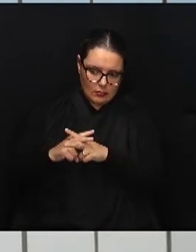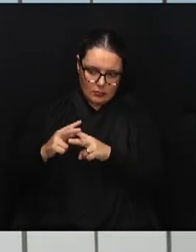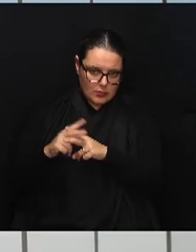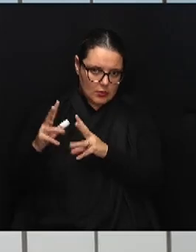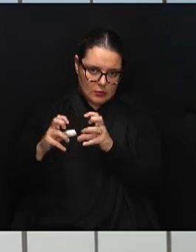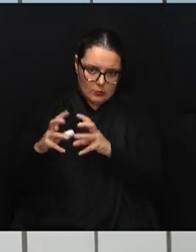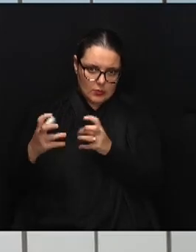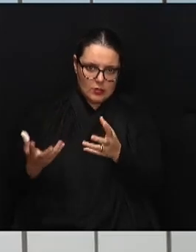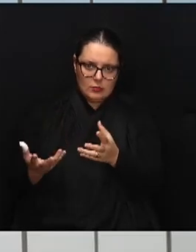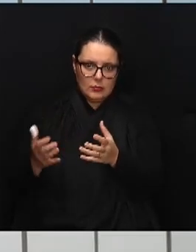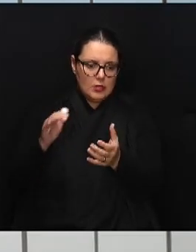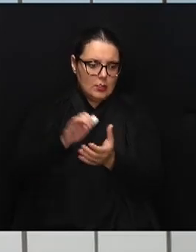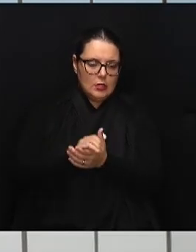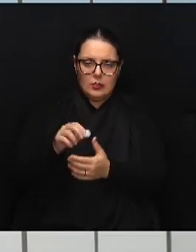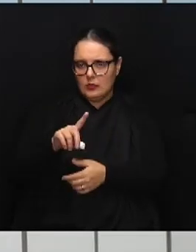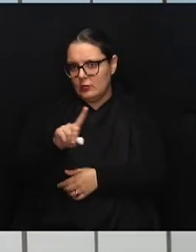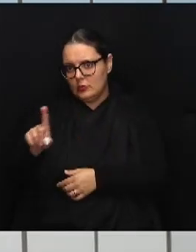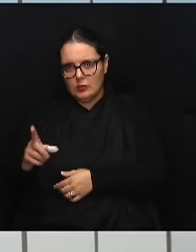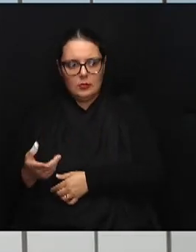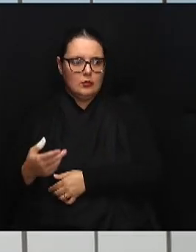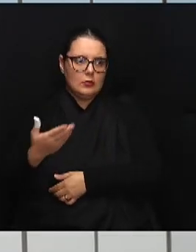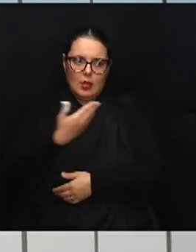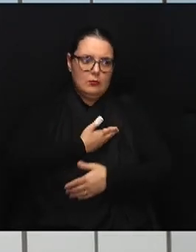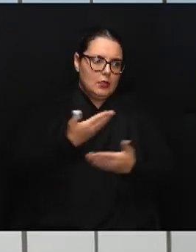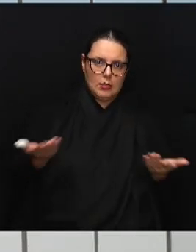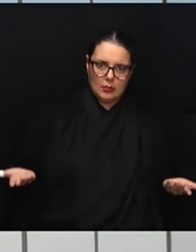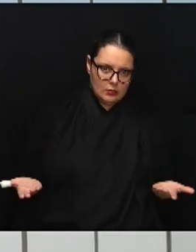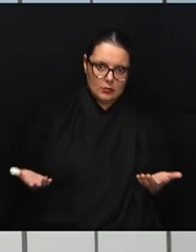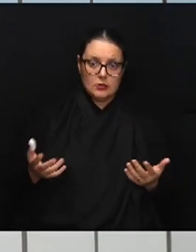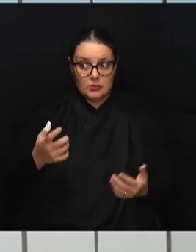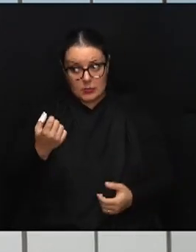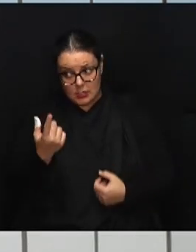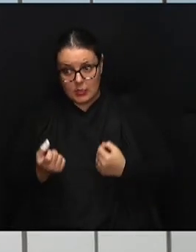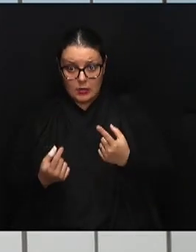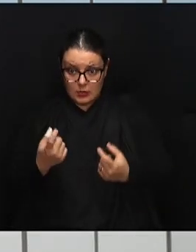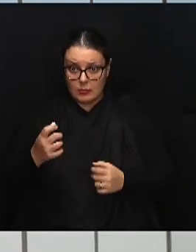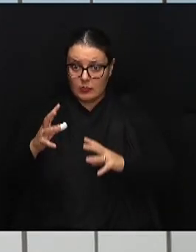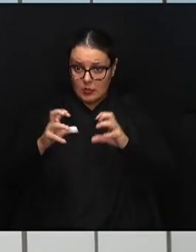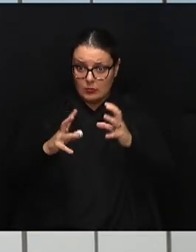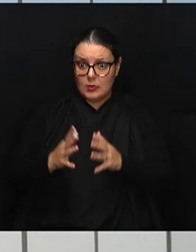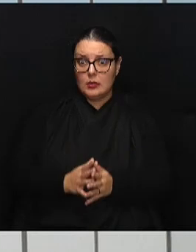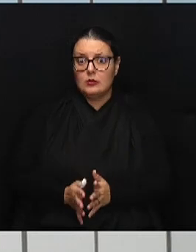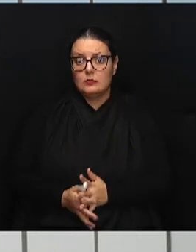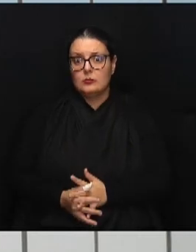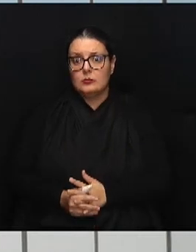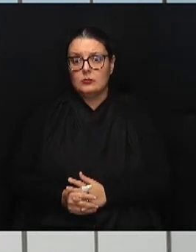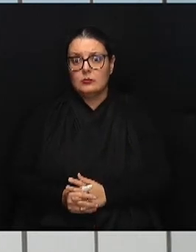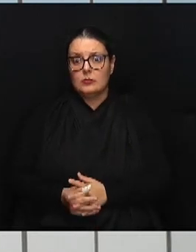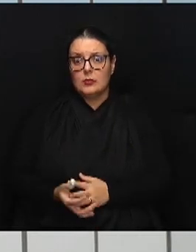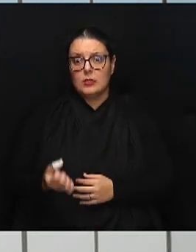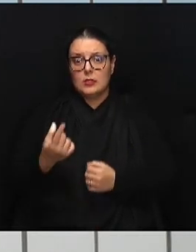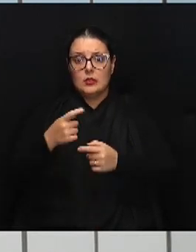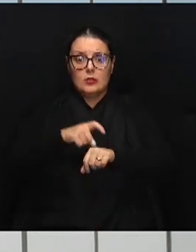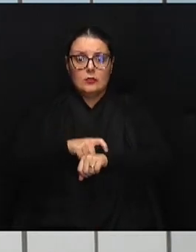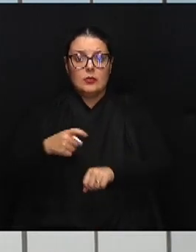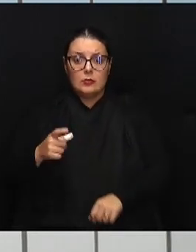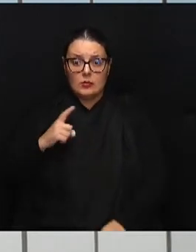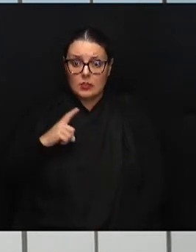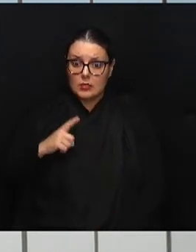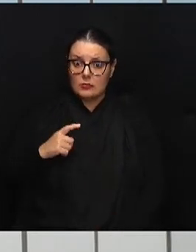Sendo casado ou não, sendo amigos, né? Então, em algum momento vai haver